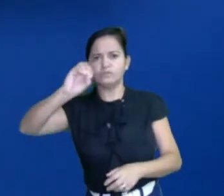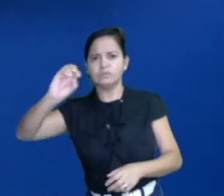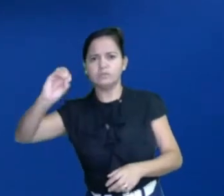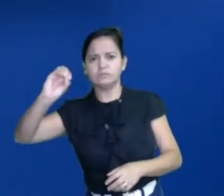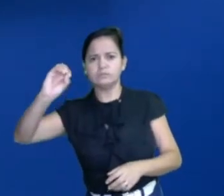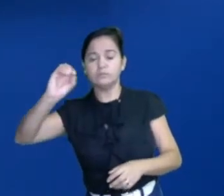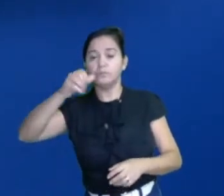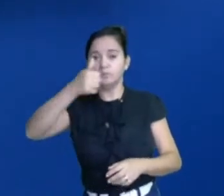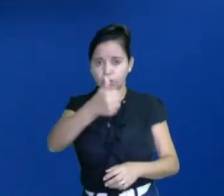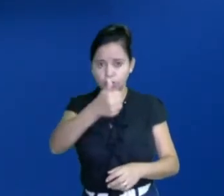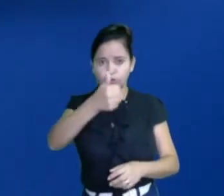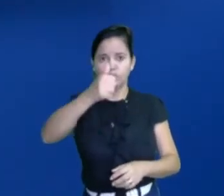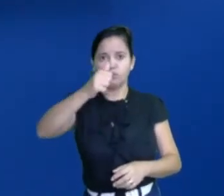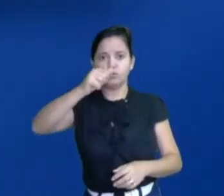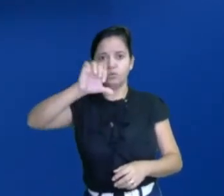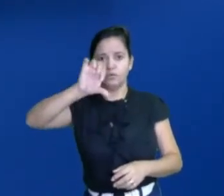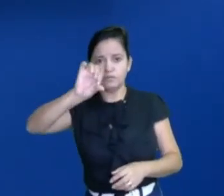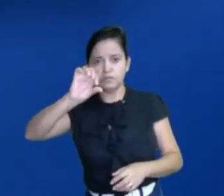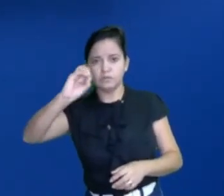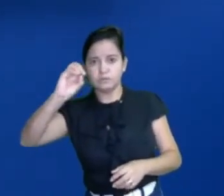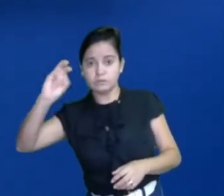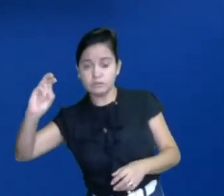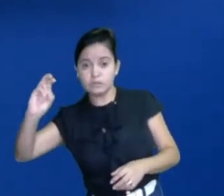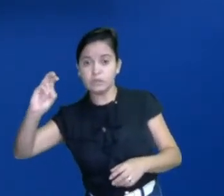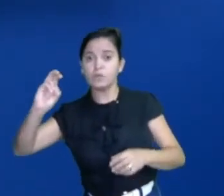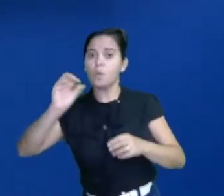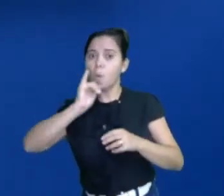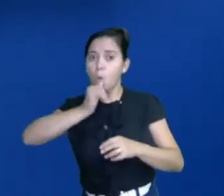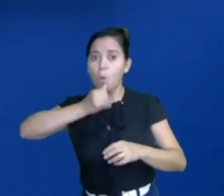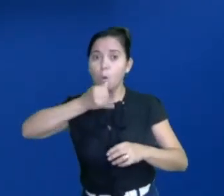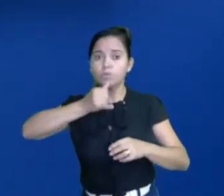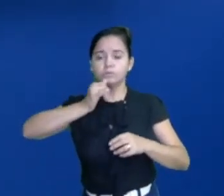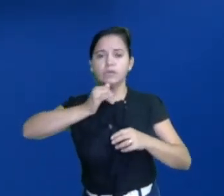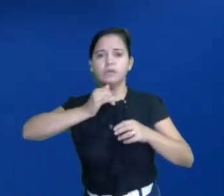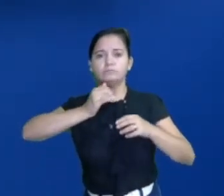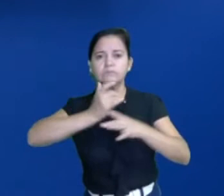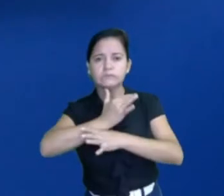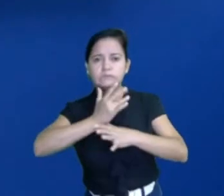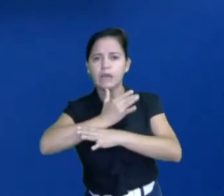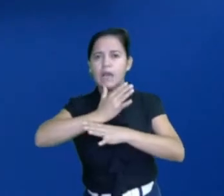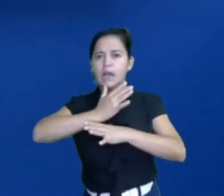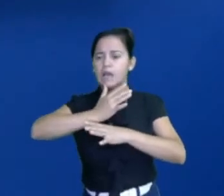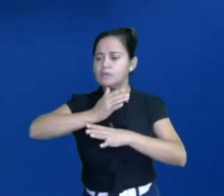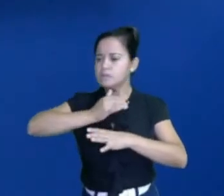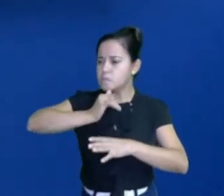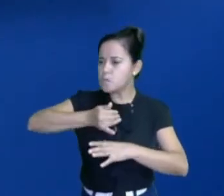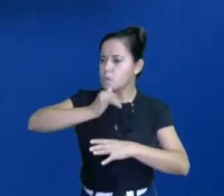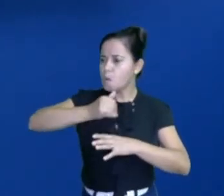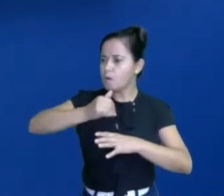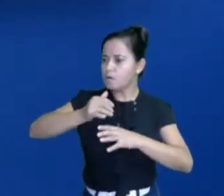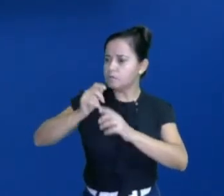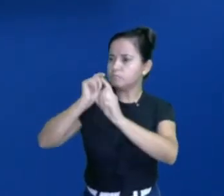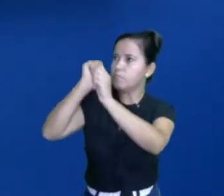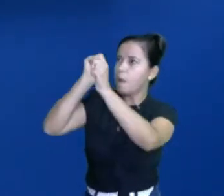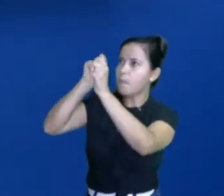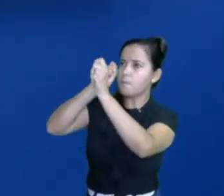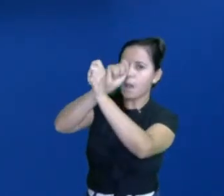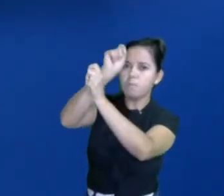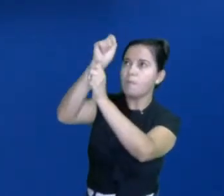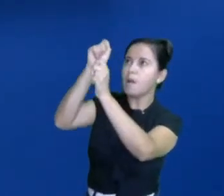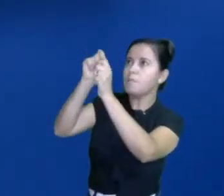Anjo, ele conta uma história da cidade, né? Então tá aí, ó, é uma escultura, tá bom?